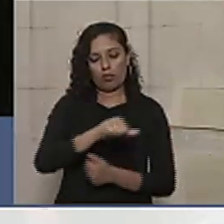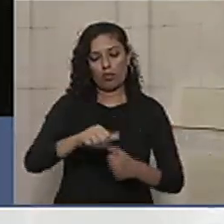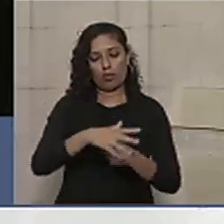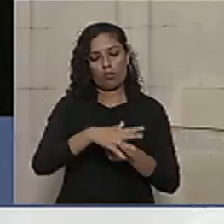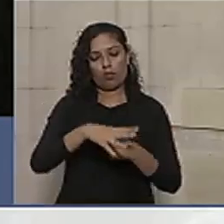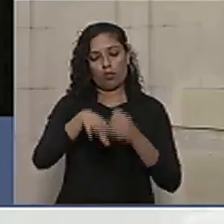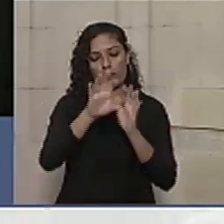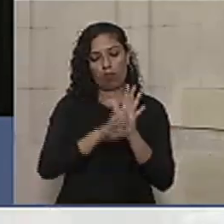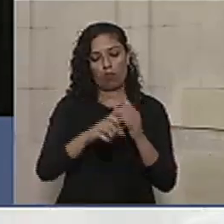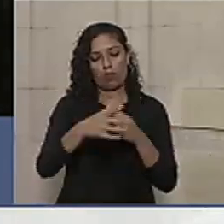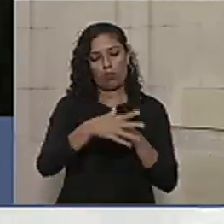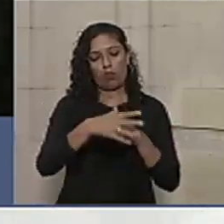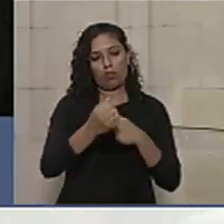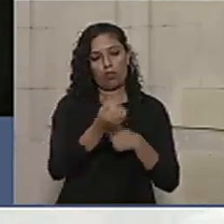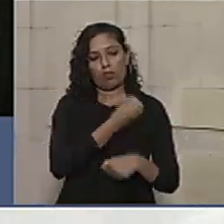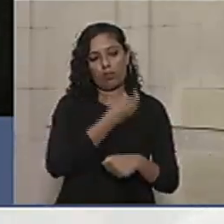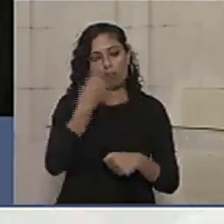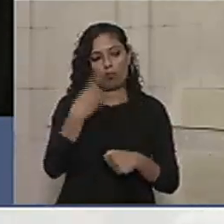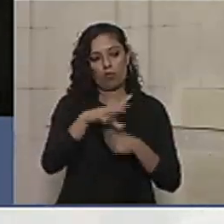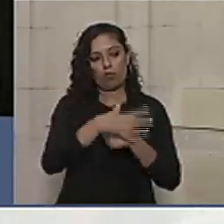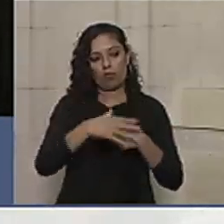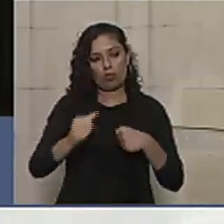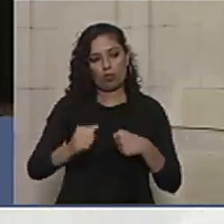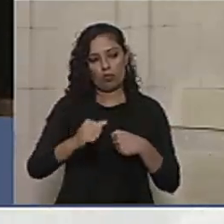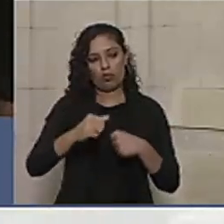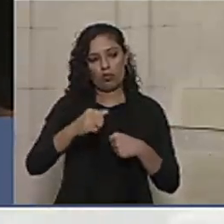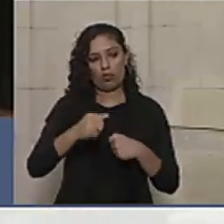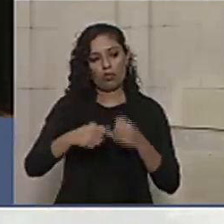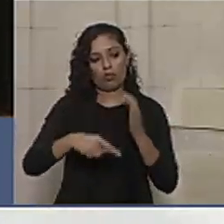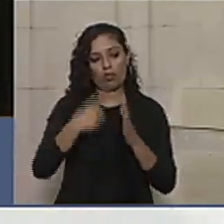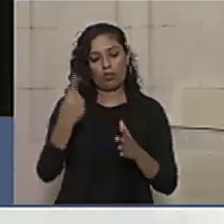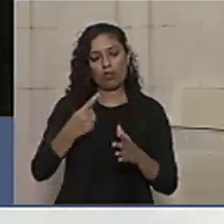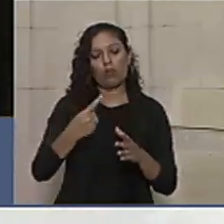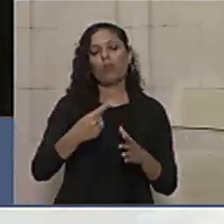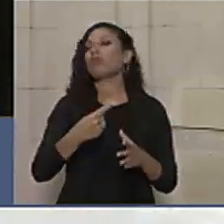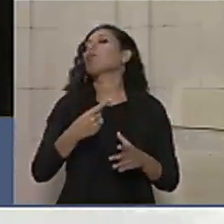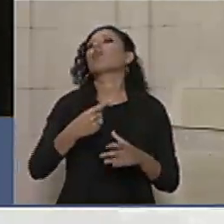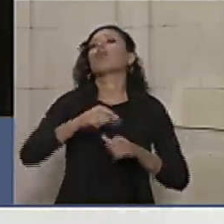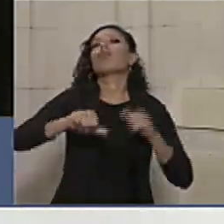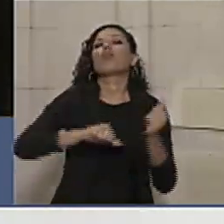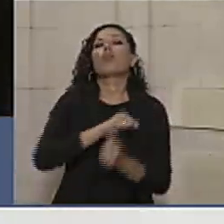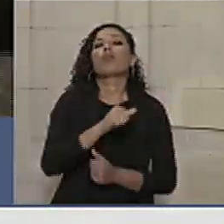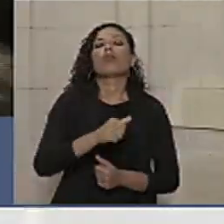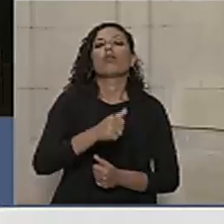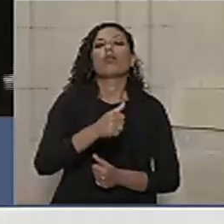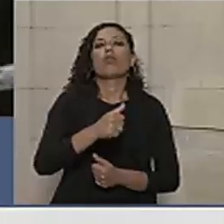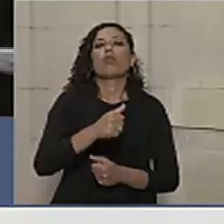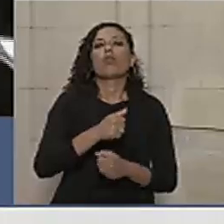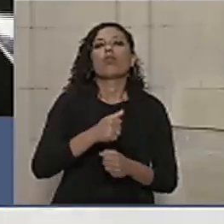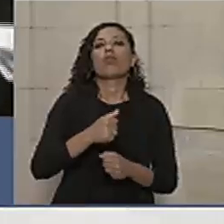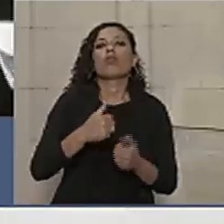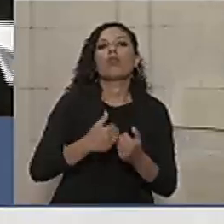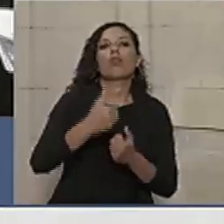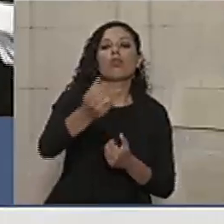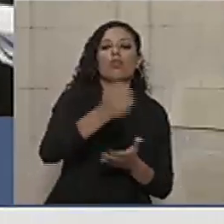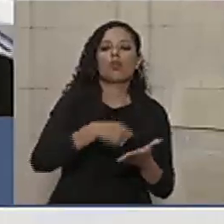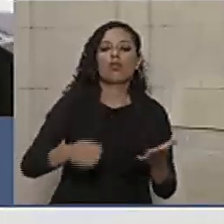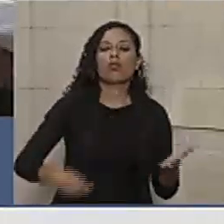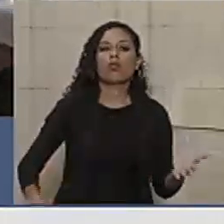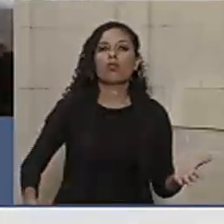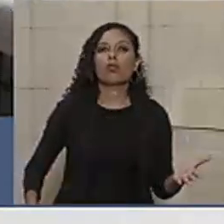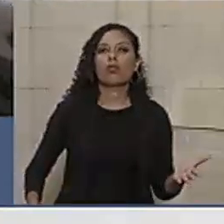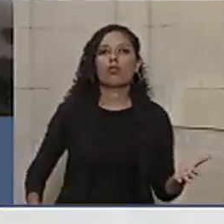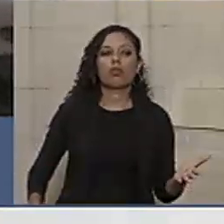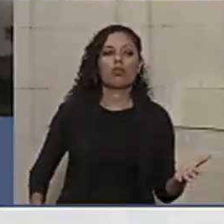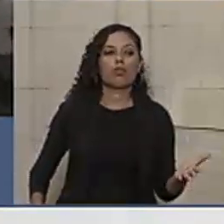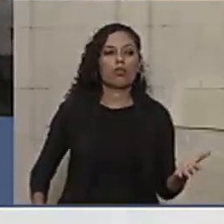1. Modifica-se o artigo 1º do projeto de lei 4502/2018, que passa a ter a seguinte redação.